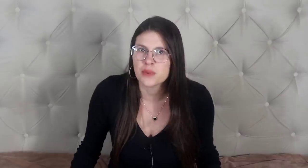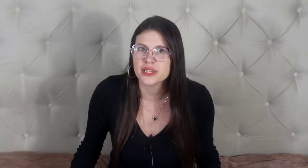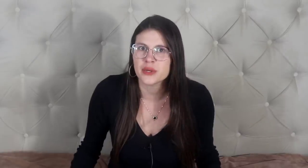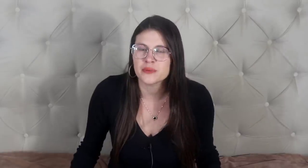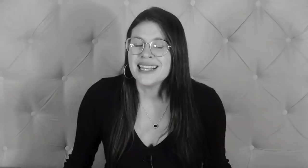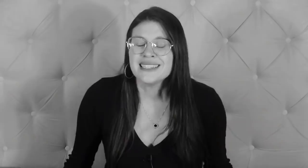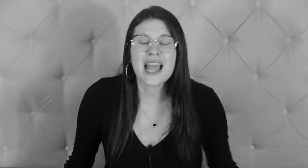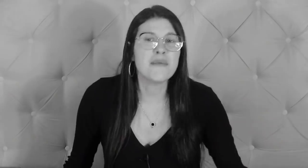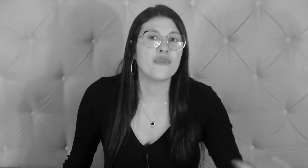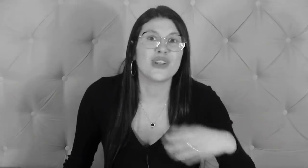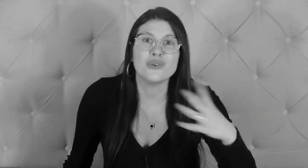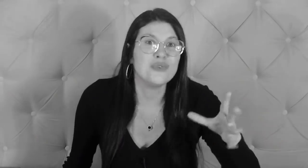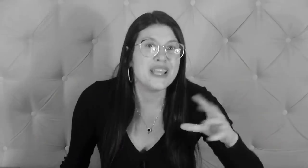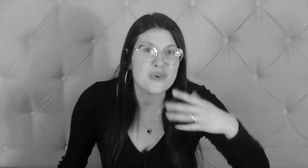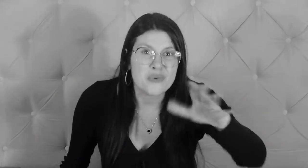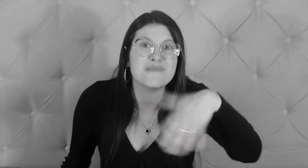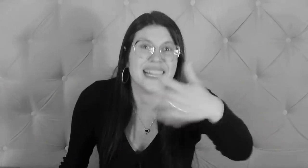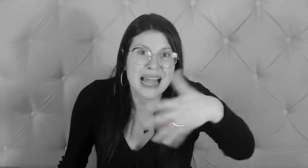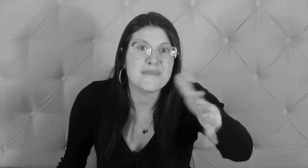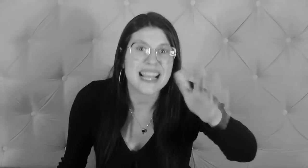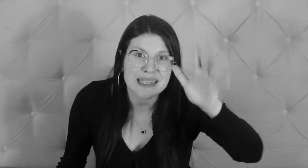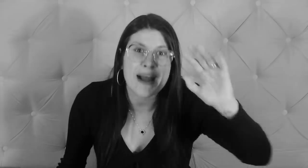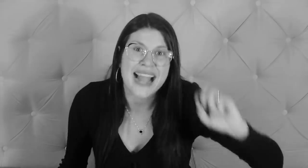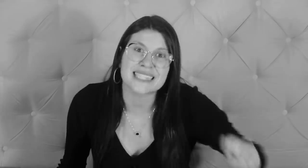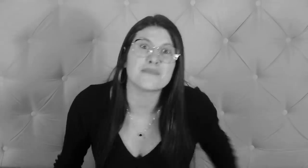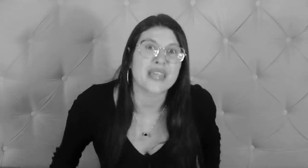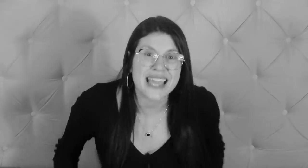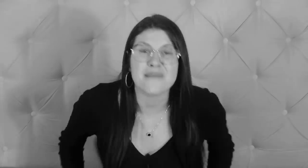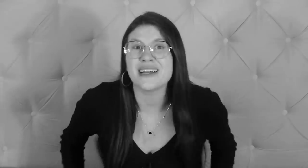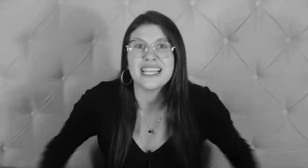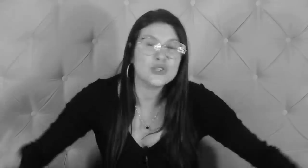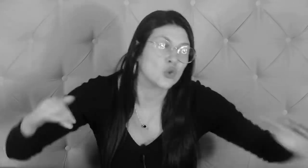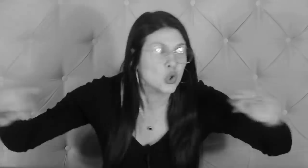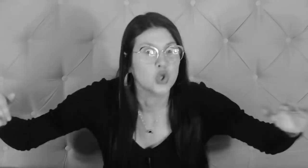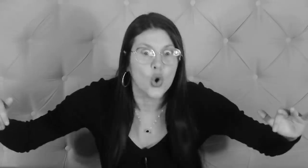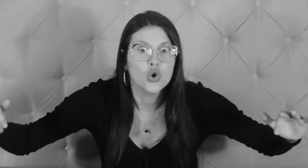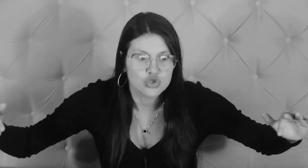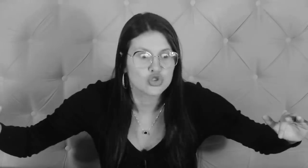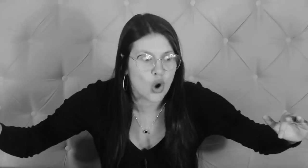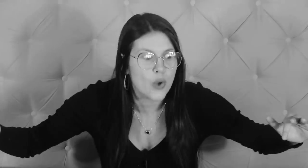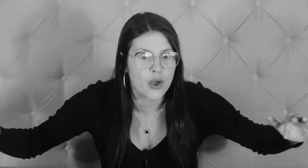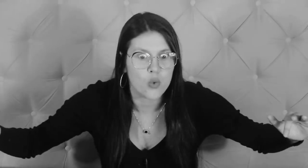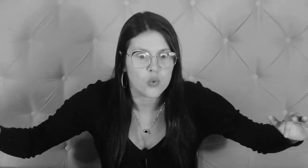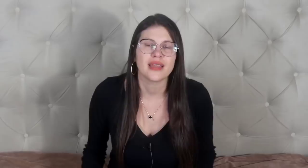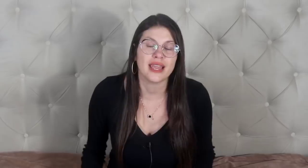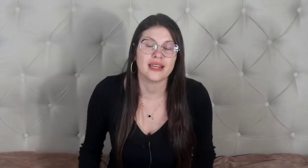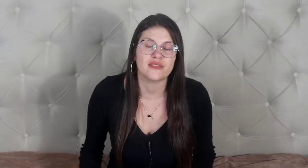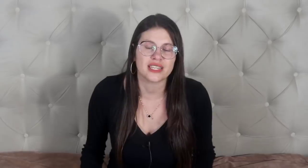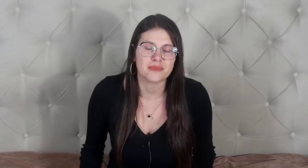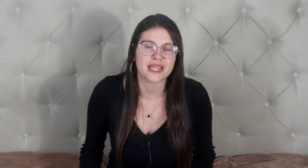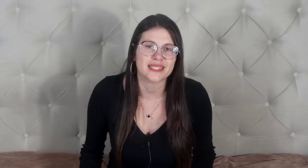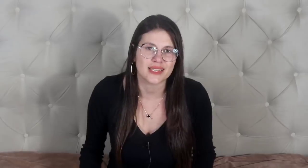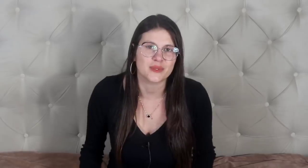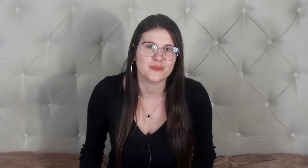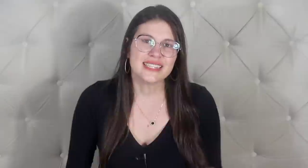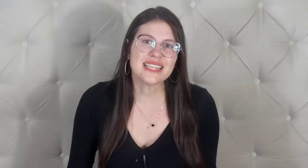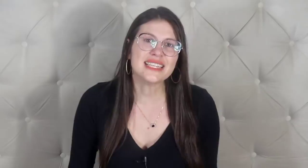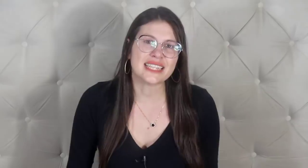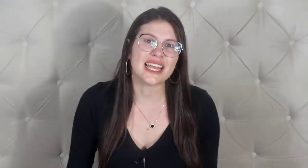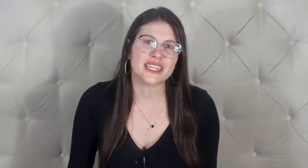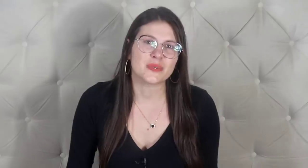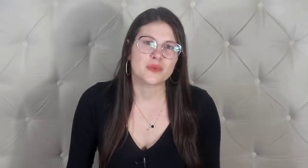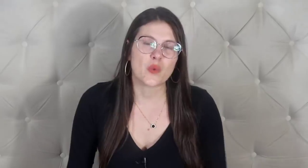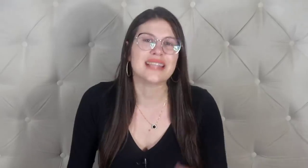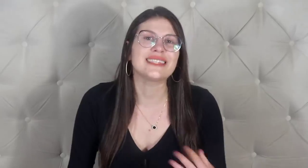Rosa respondeu: tá, meu filho, não ligo. Manda abrir essa bagaça, porque quem manda em tudo sou eu. Em livre adaptação.